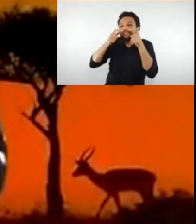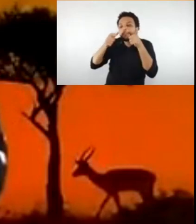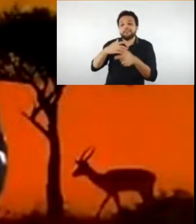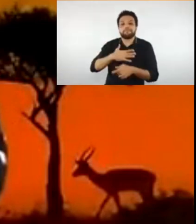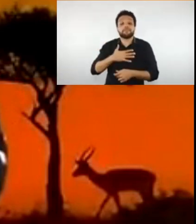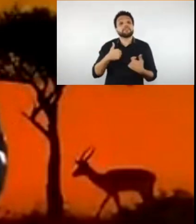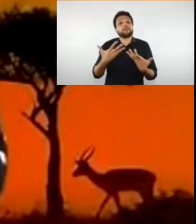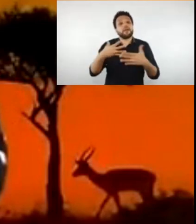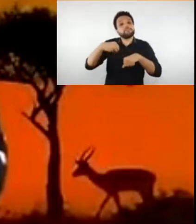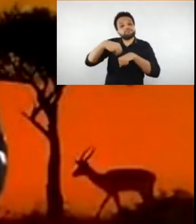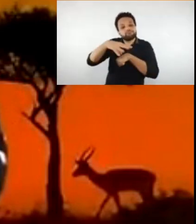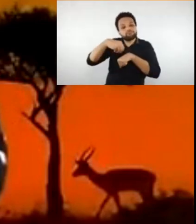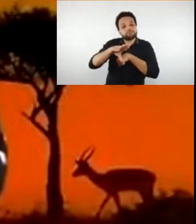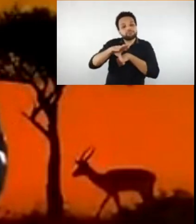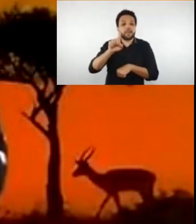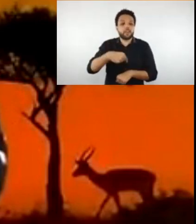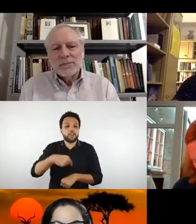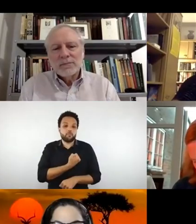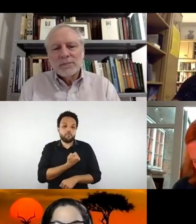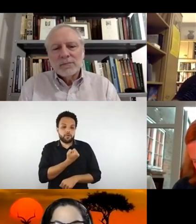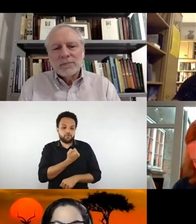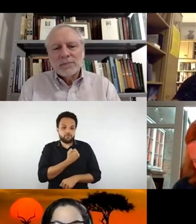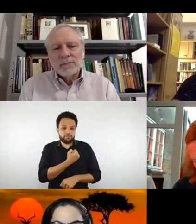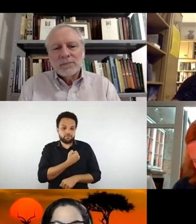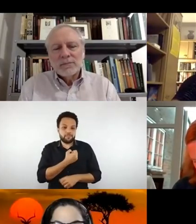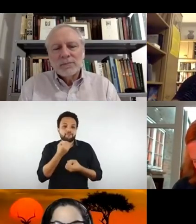dividir com vocês alguns números.